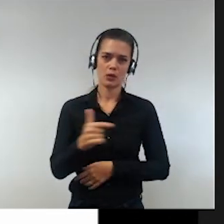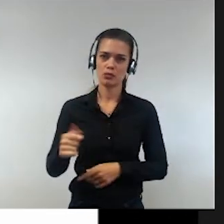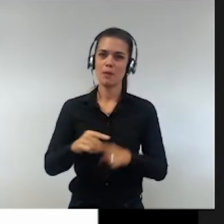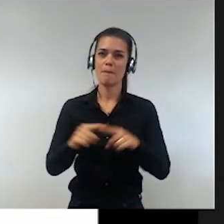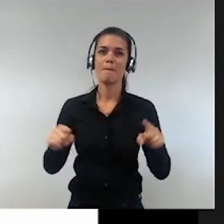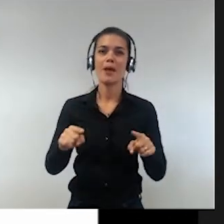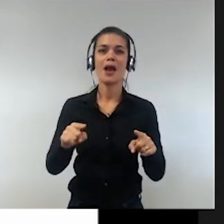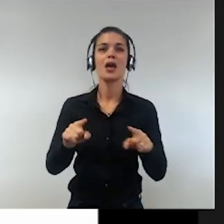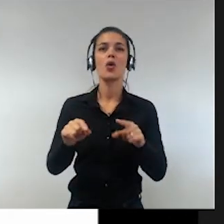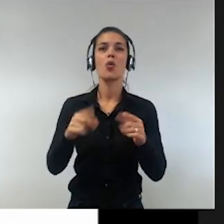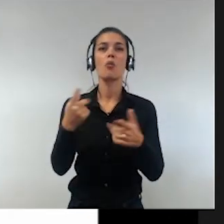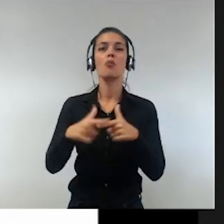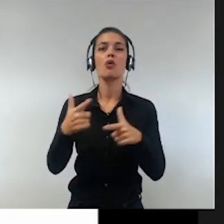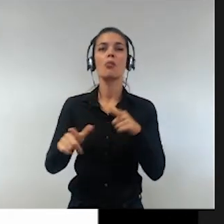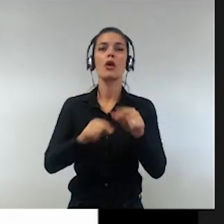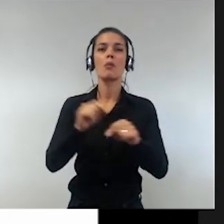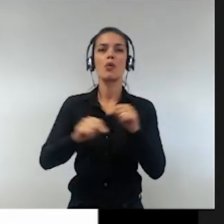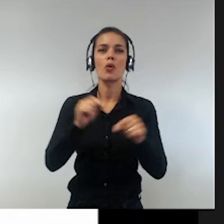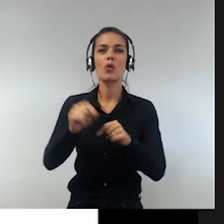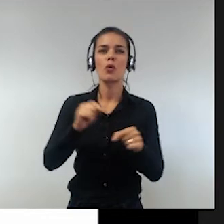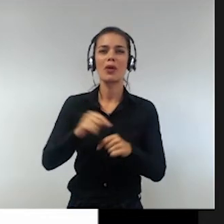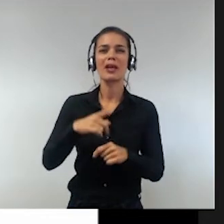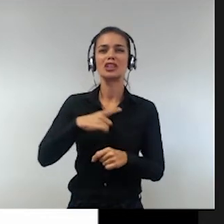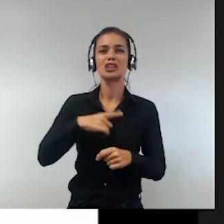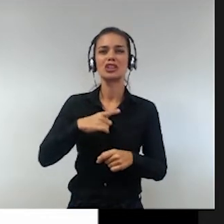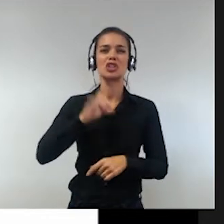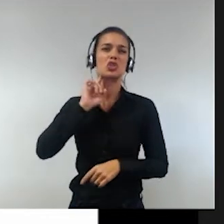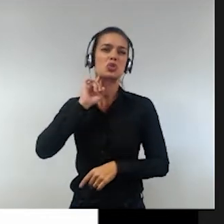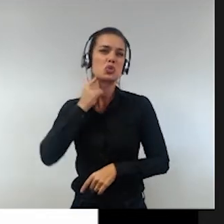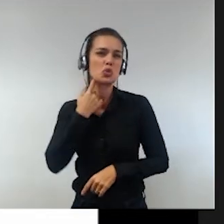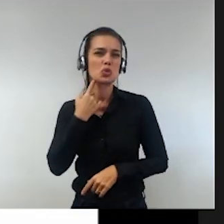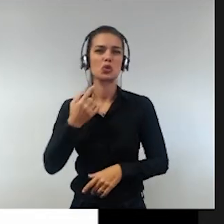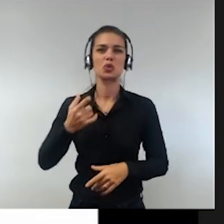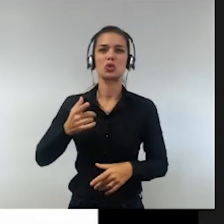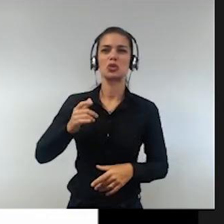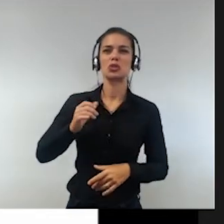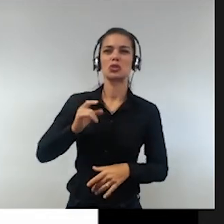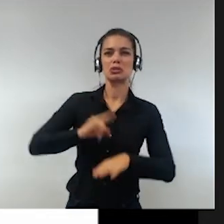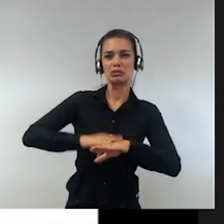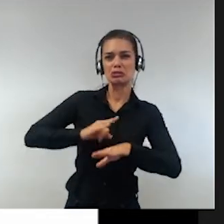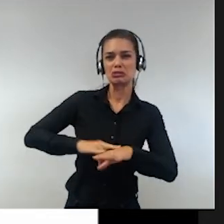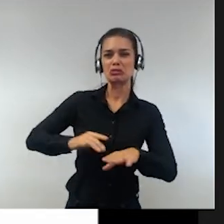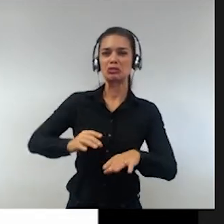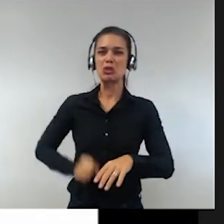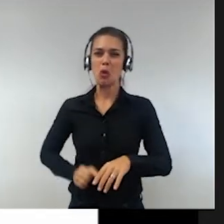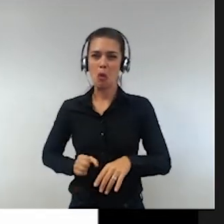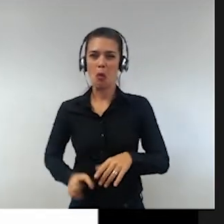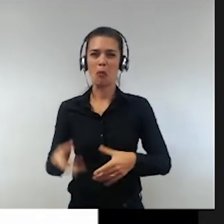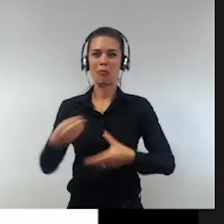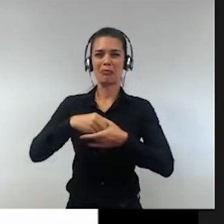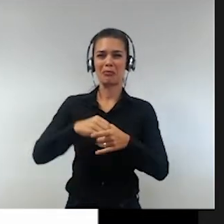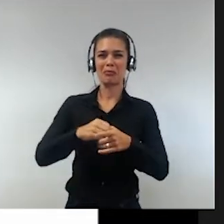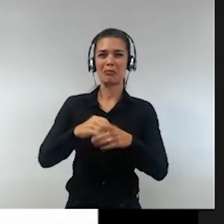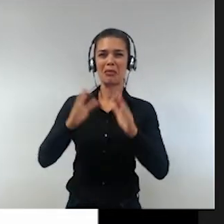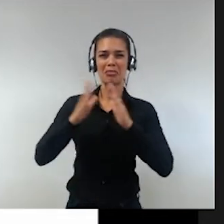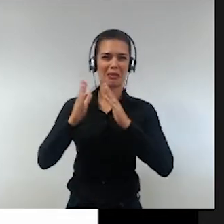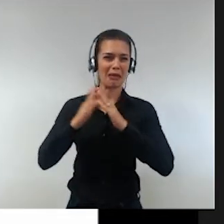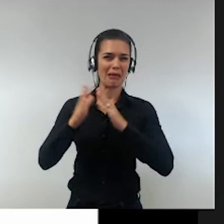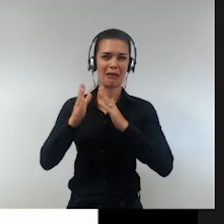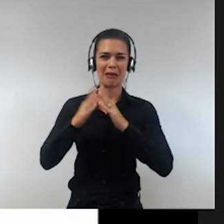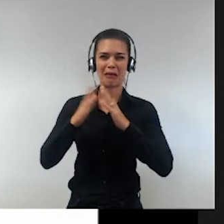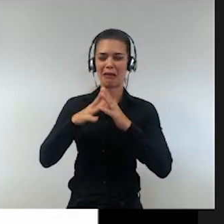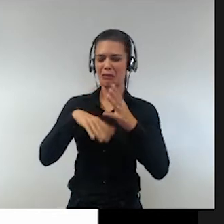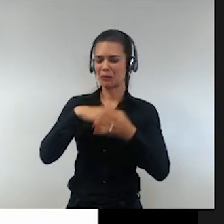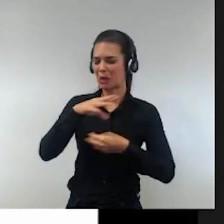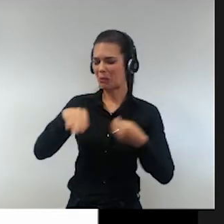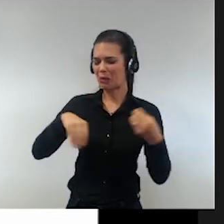animais estavam com muito xixi, muito cocô, passando por baixo da porta. Aí a gente está tratando uma outra questão. O teu direito termina